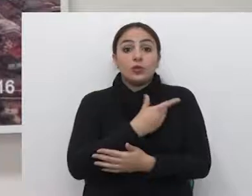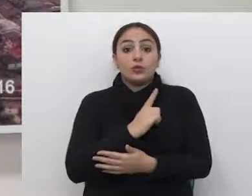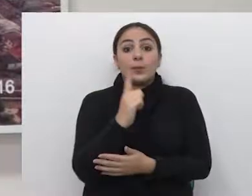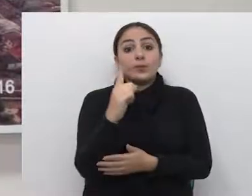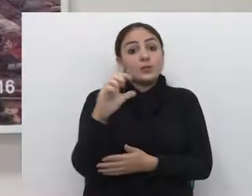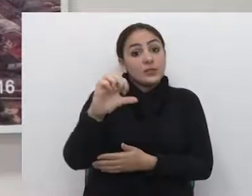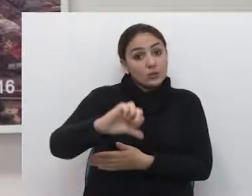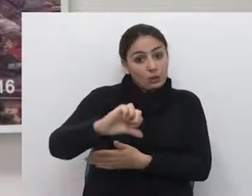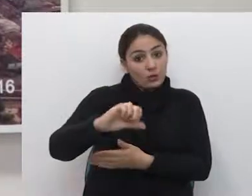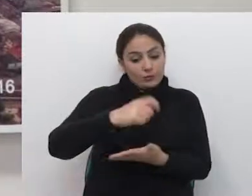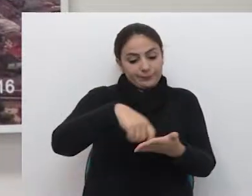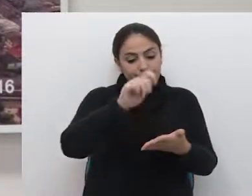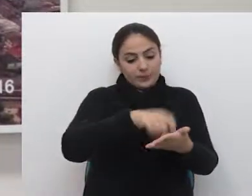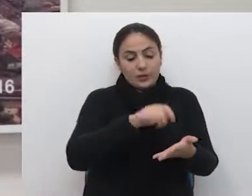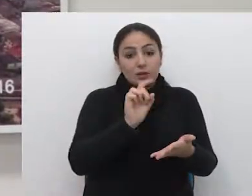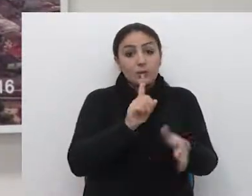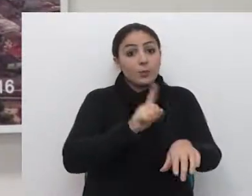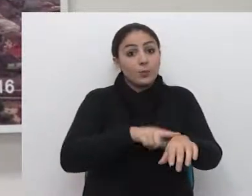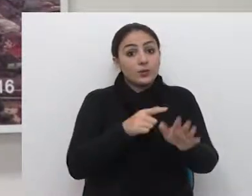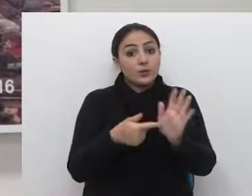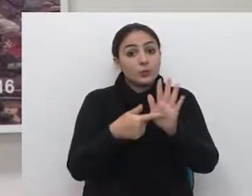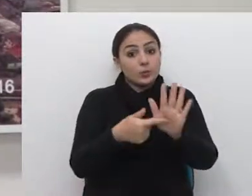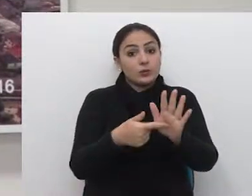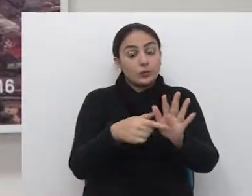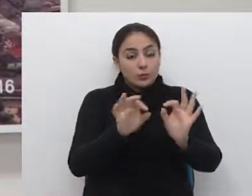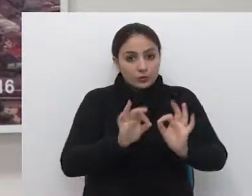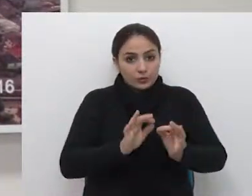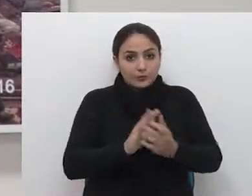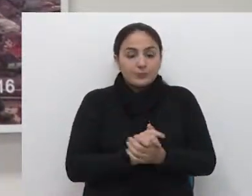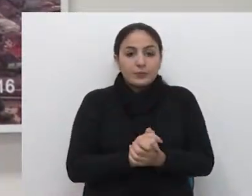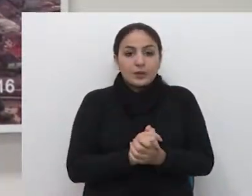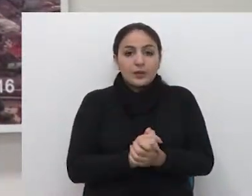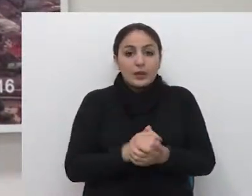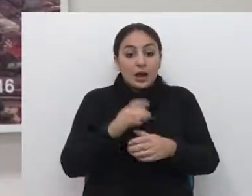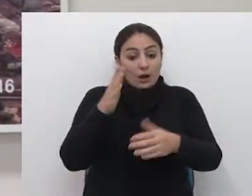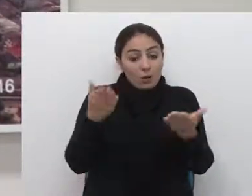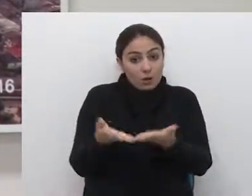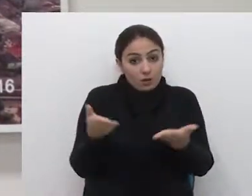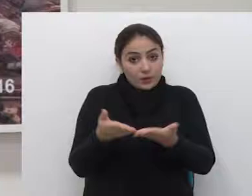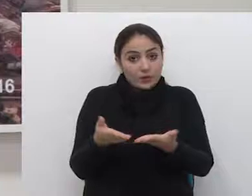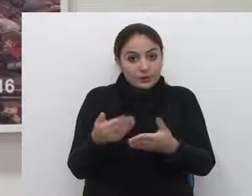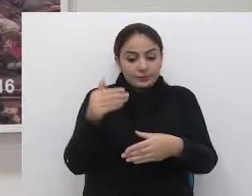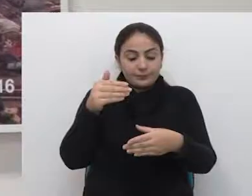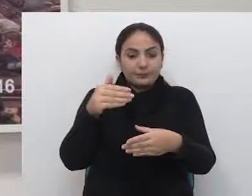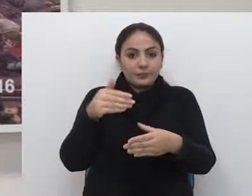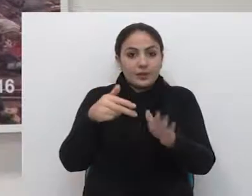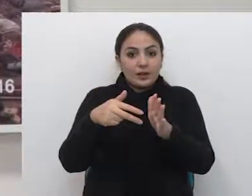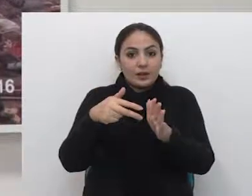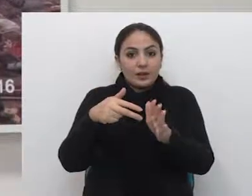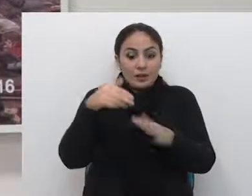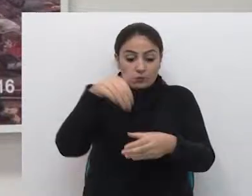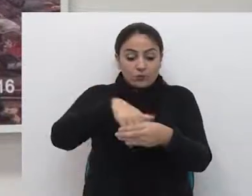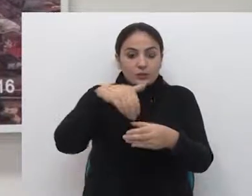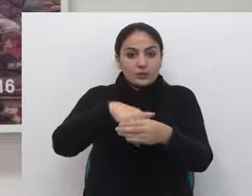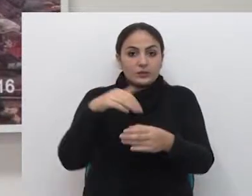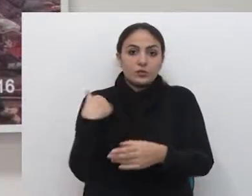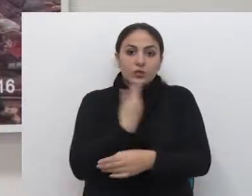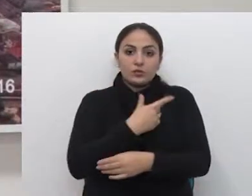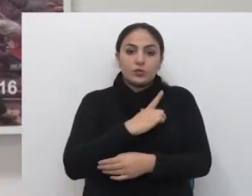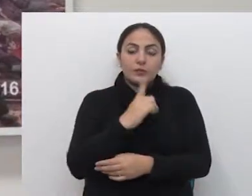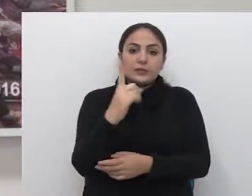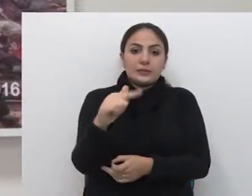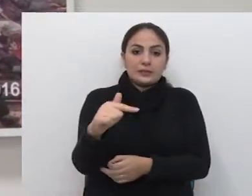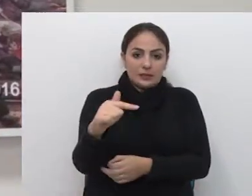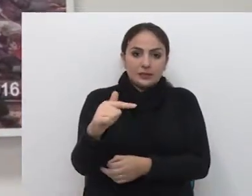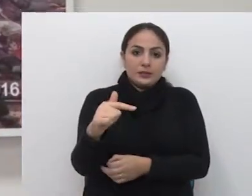Nós tivemos 19 assinaturas favoráveis na apresentação do projeto e na votação hoje tivemos 17 votos favoráveis. E como o presidente não